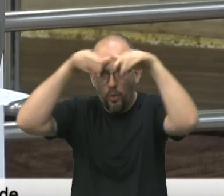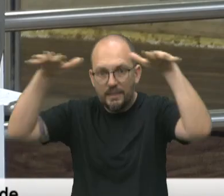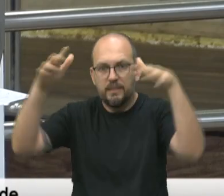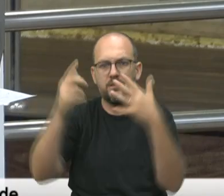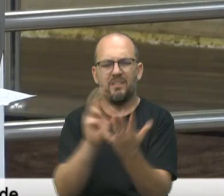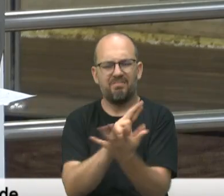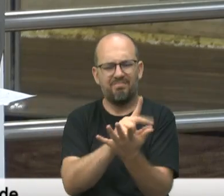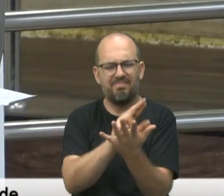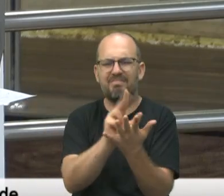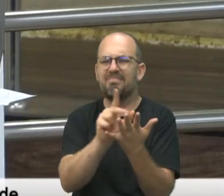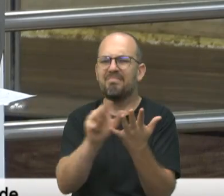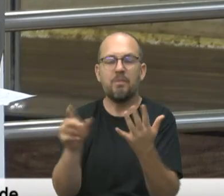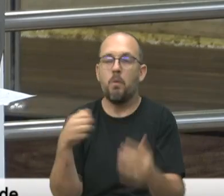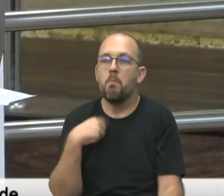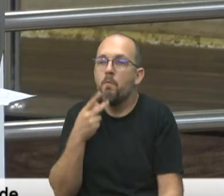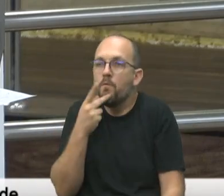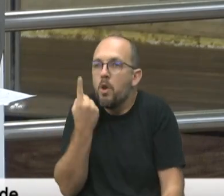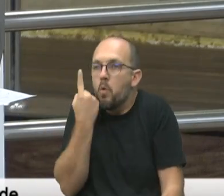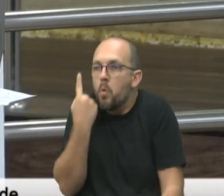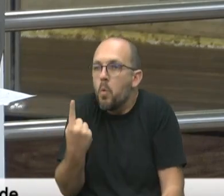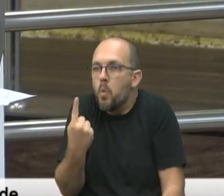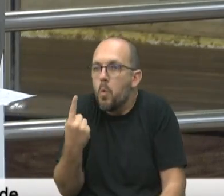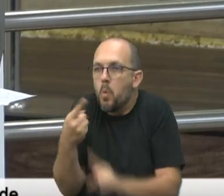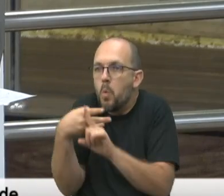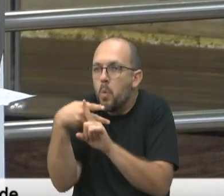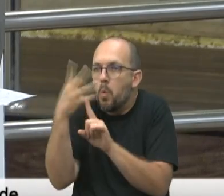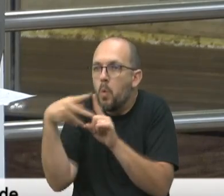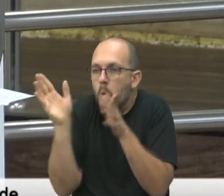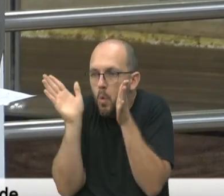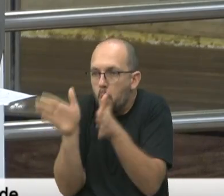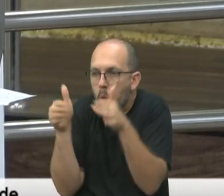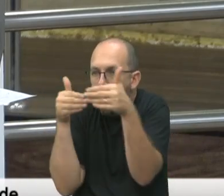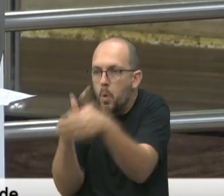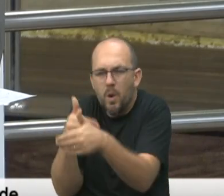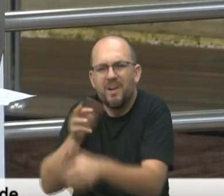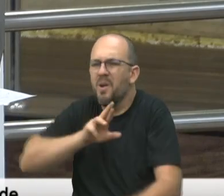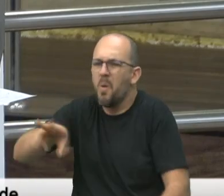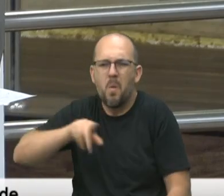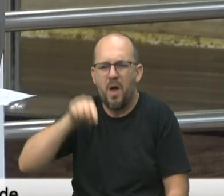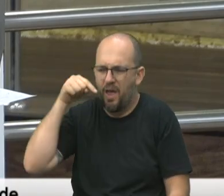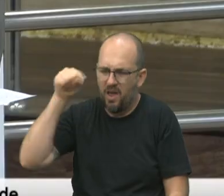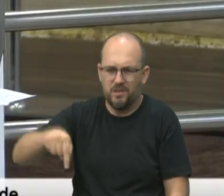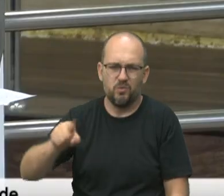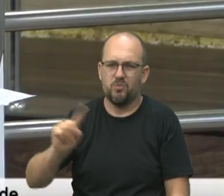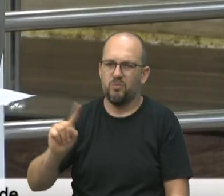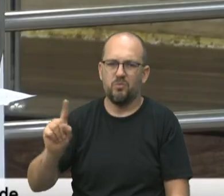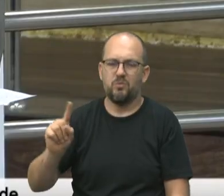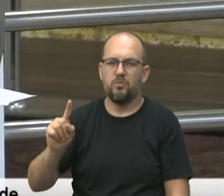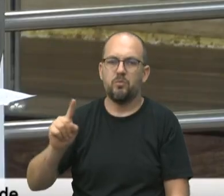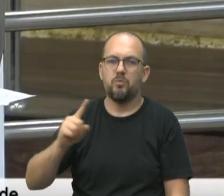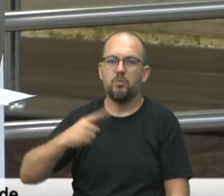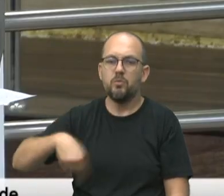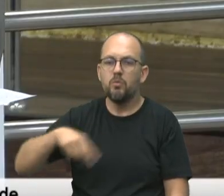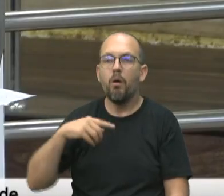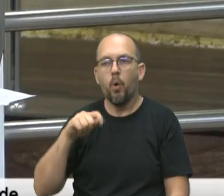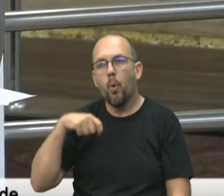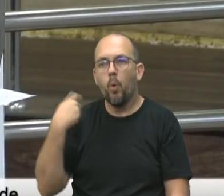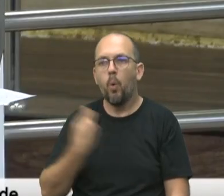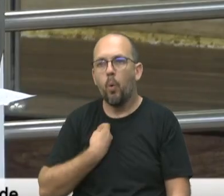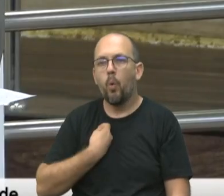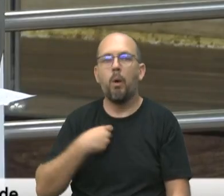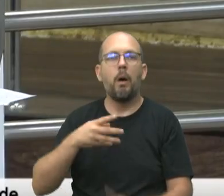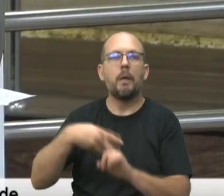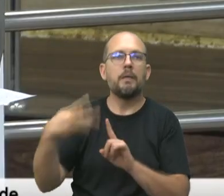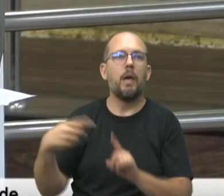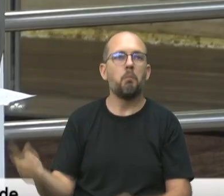tudo, porque nós não falamos só da nossa caixinha, porque nós não somos só o nosso sexo ou o nosso gênero,